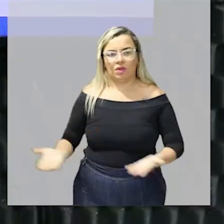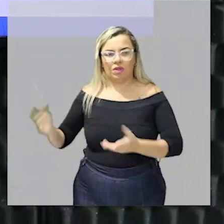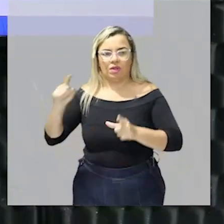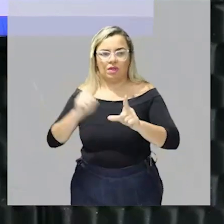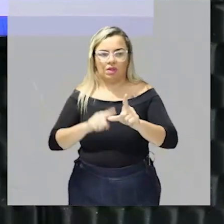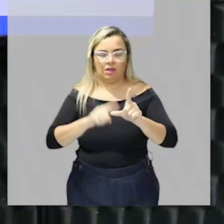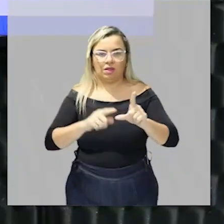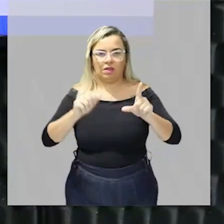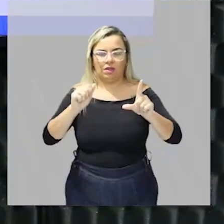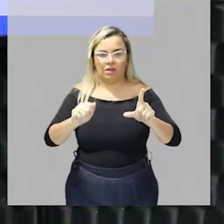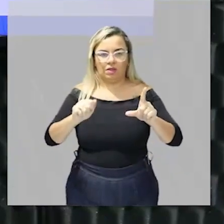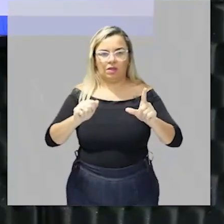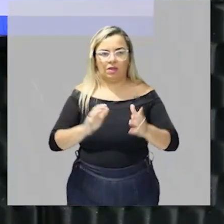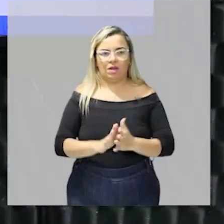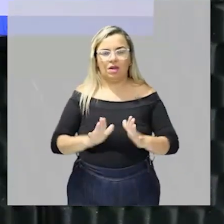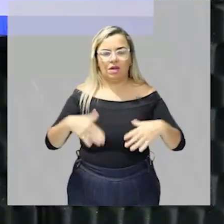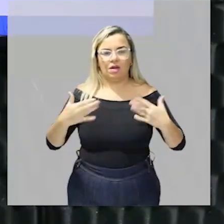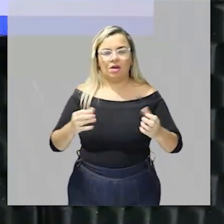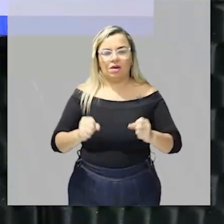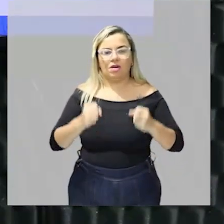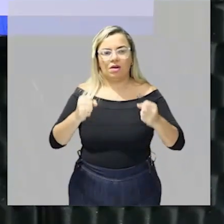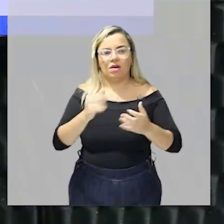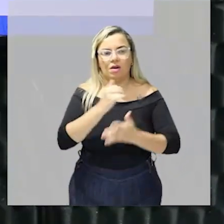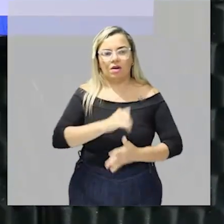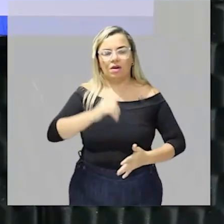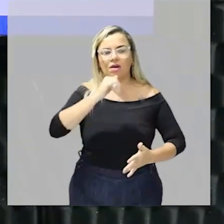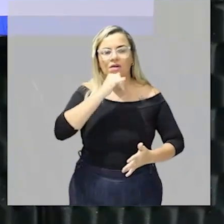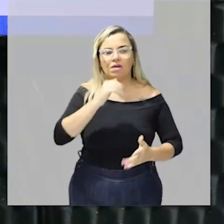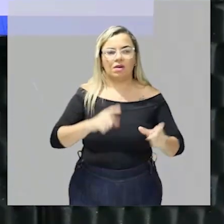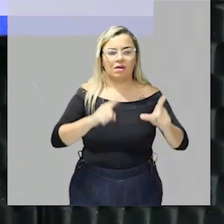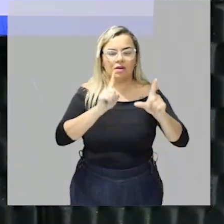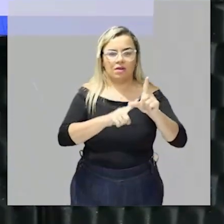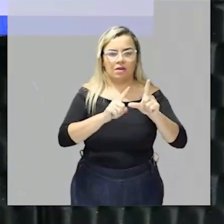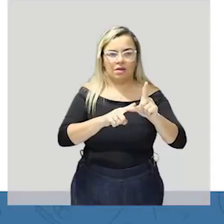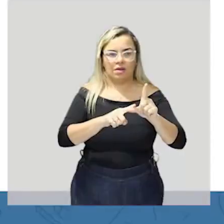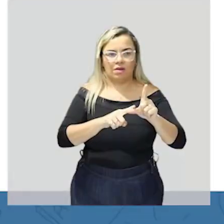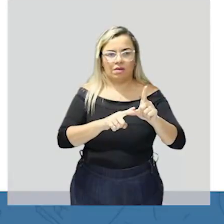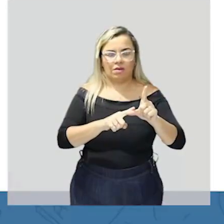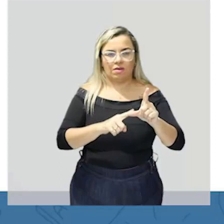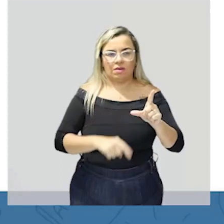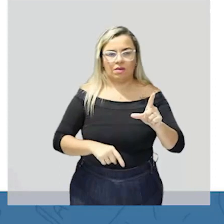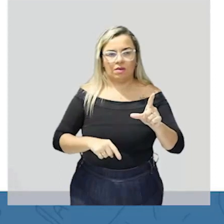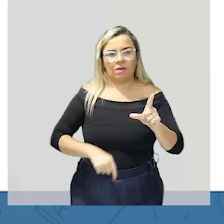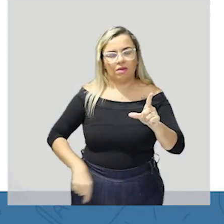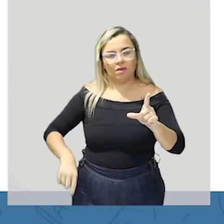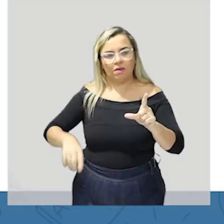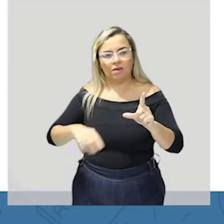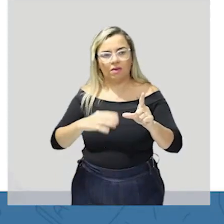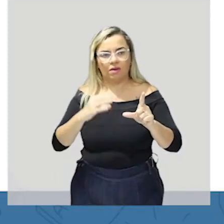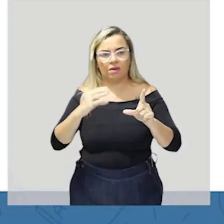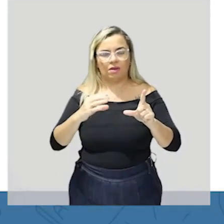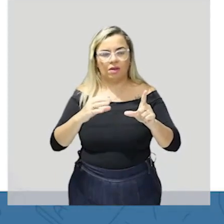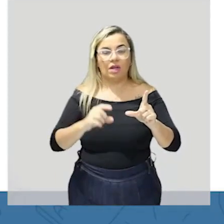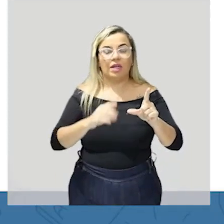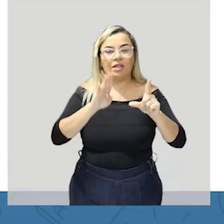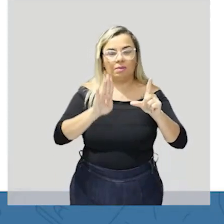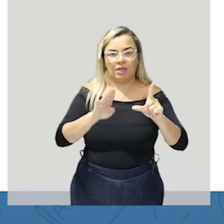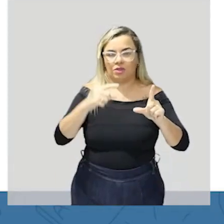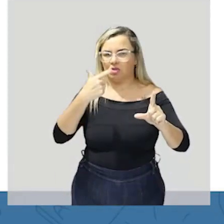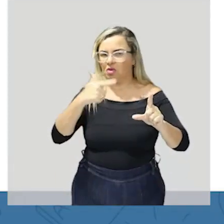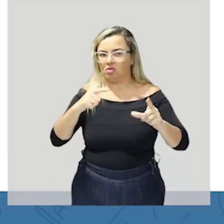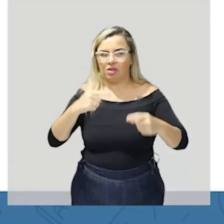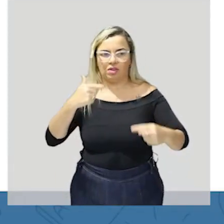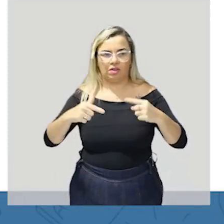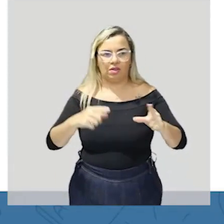letra A. Você poderia dizer aqui, por exemplo, a letra B, não há diálogo. A letra C, pela promoção de uma vida saudável,